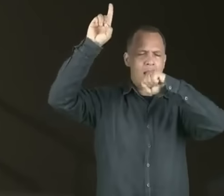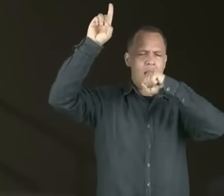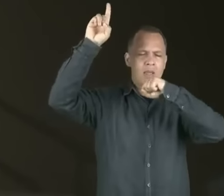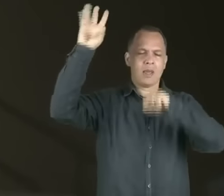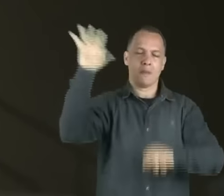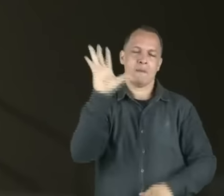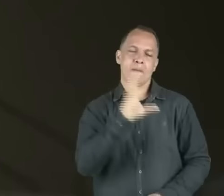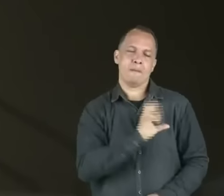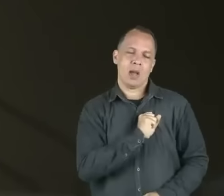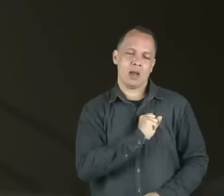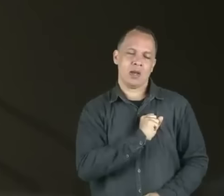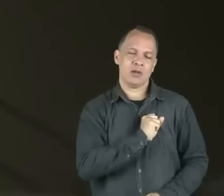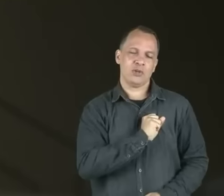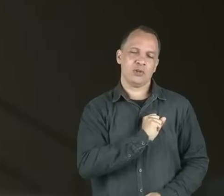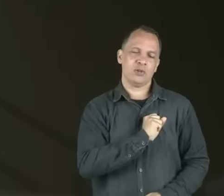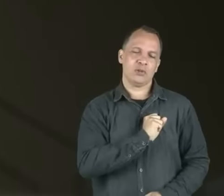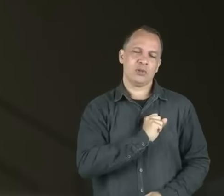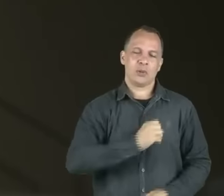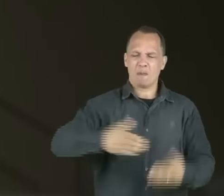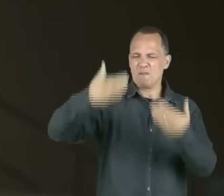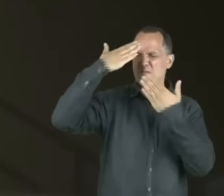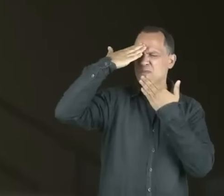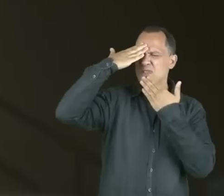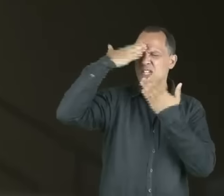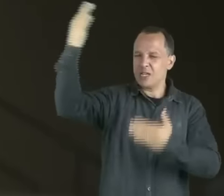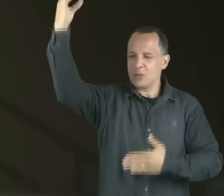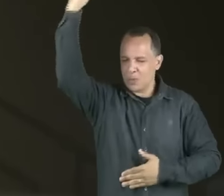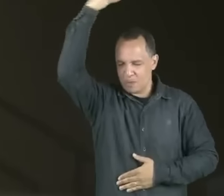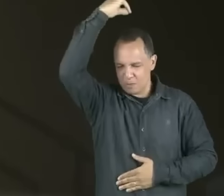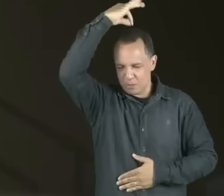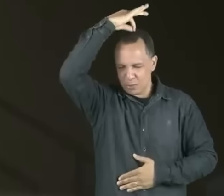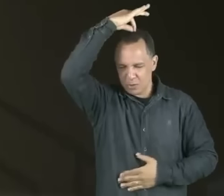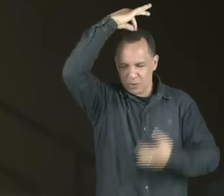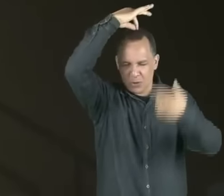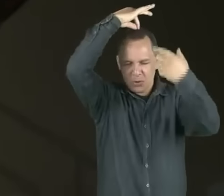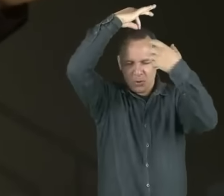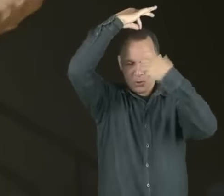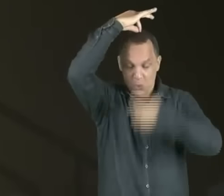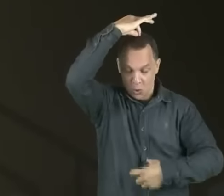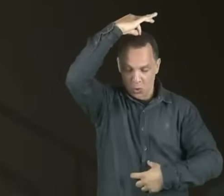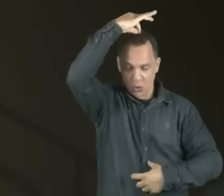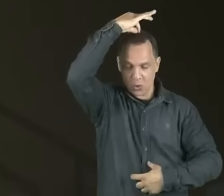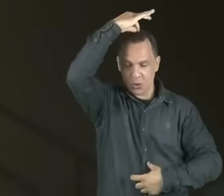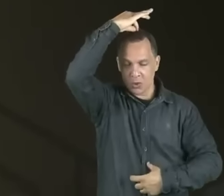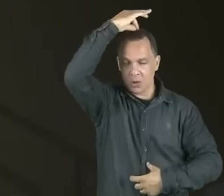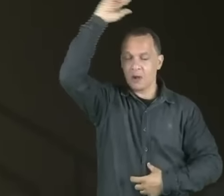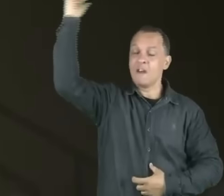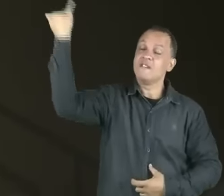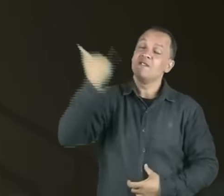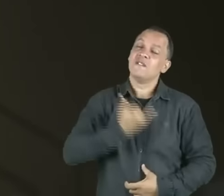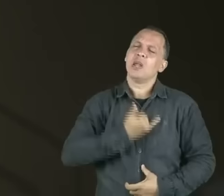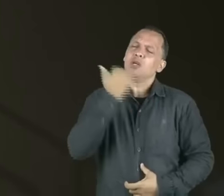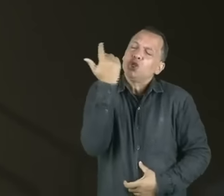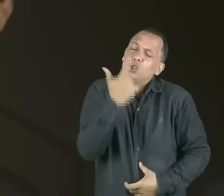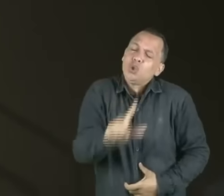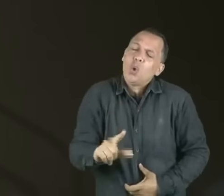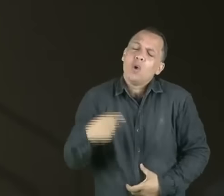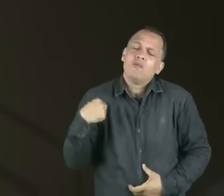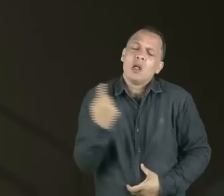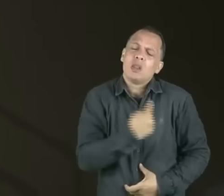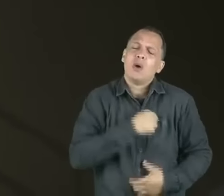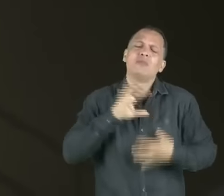obrigado senhor pelo teu tanto espírito que habita em nós fala conosco mais uma vez essa amanhã